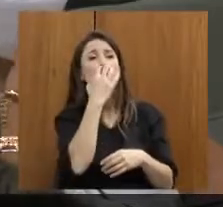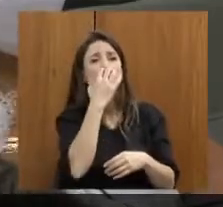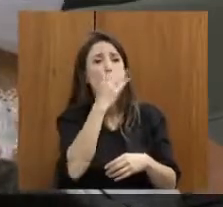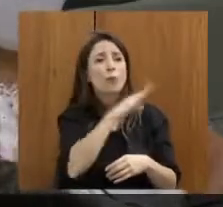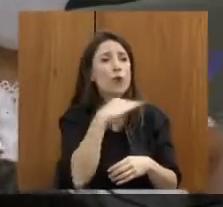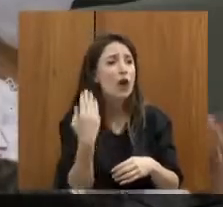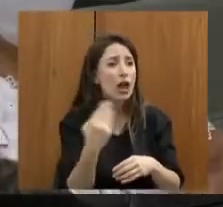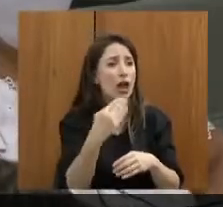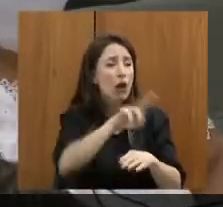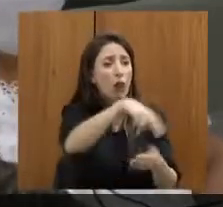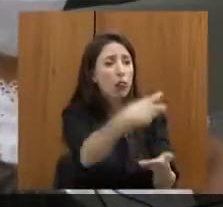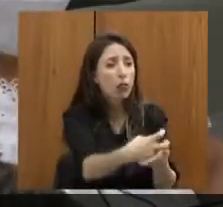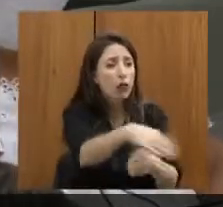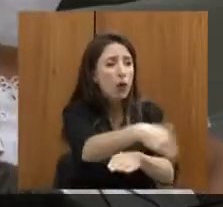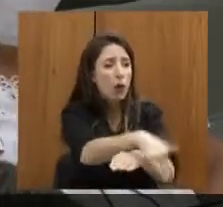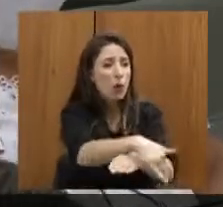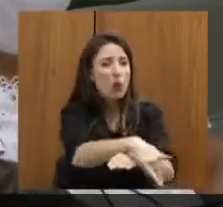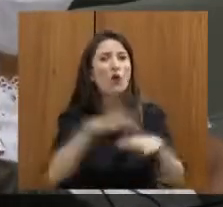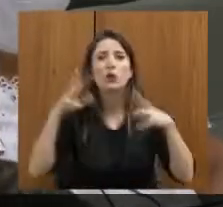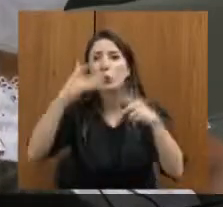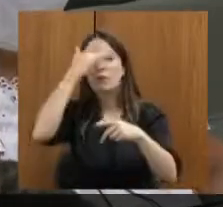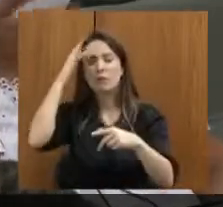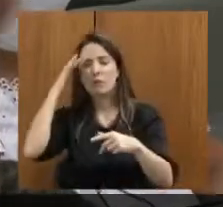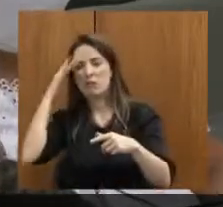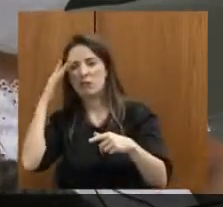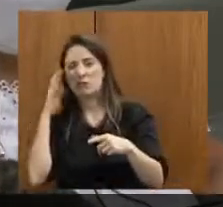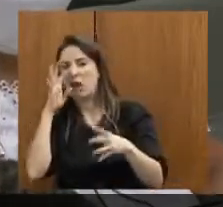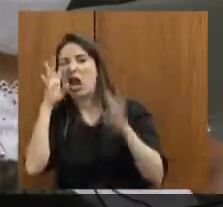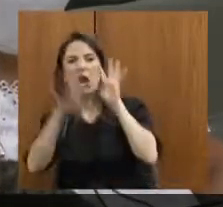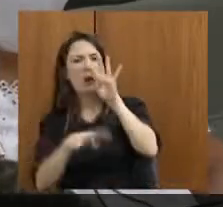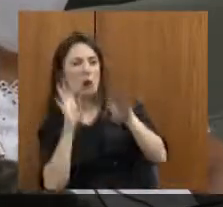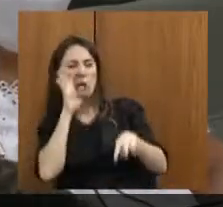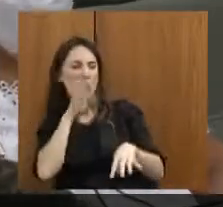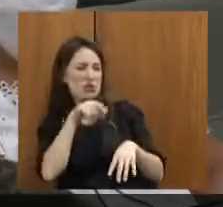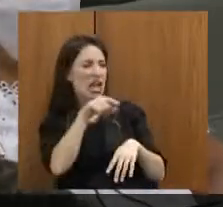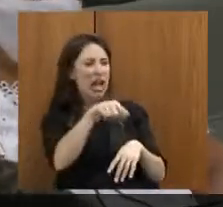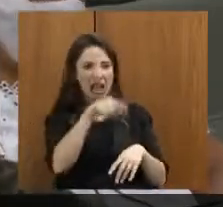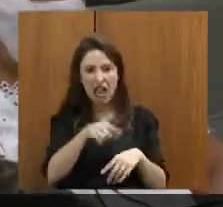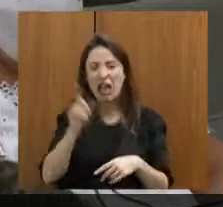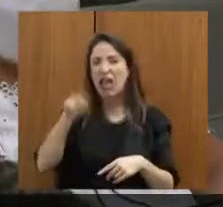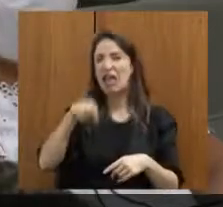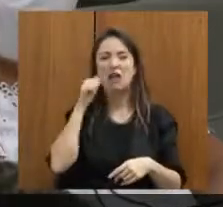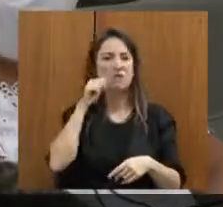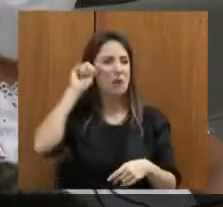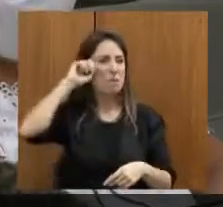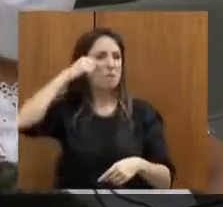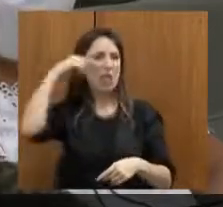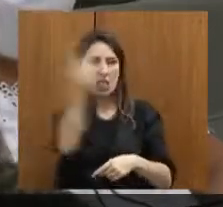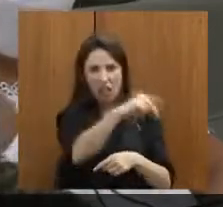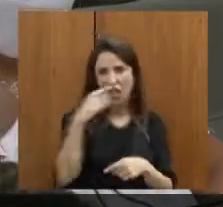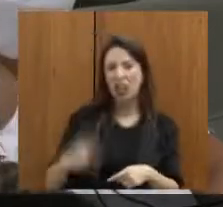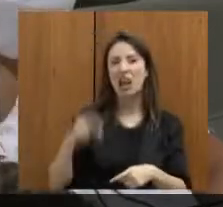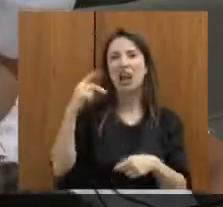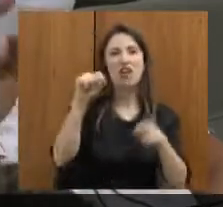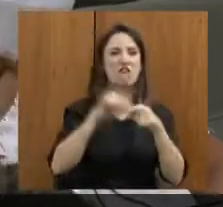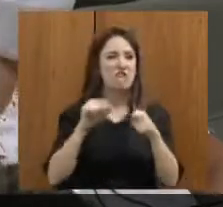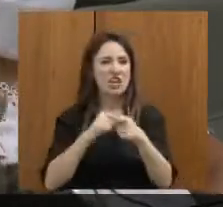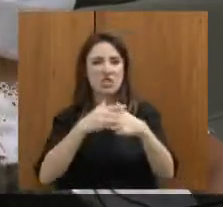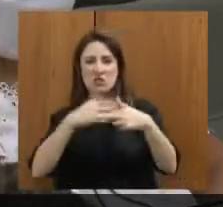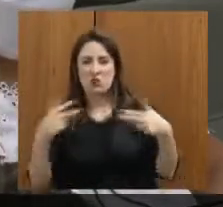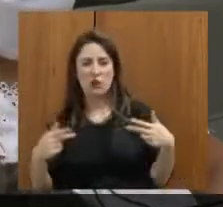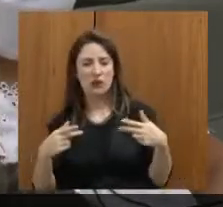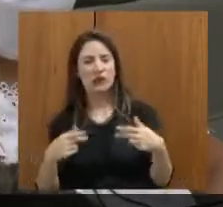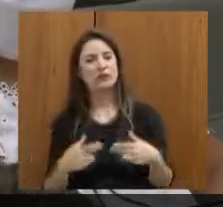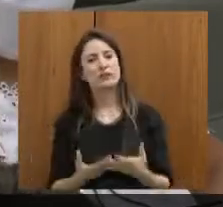que que fez um pacto de magia do cachorro não foi atropelado foi a preta do Candomblé né dentre outras